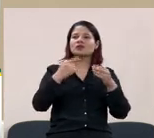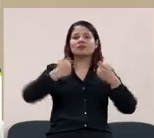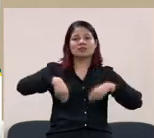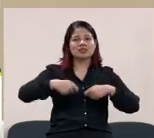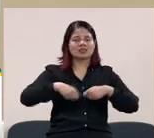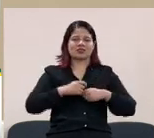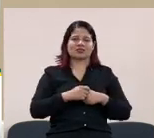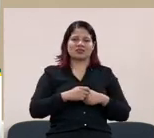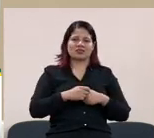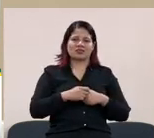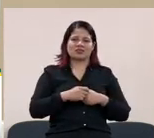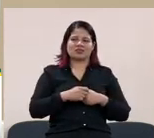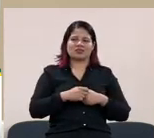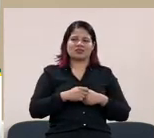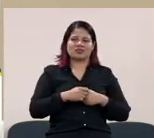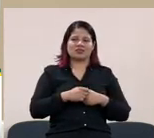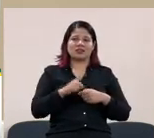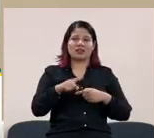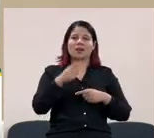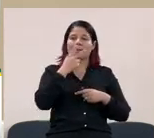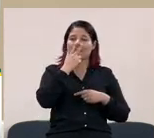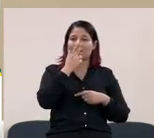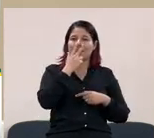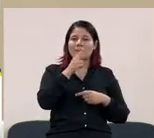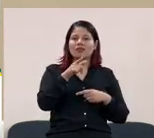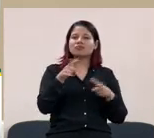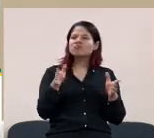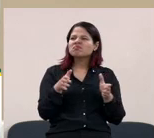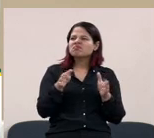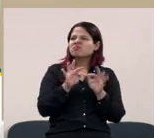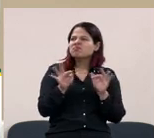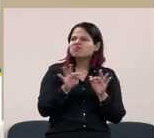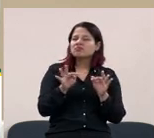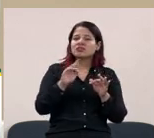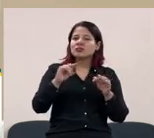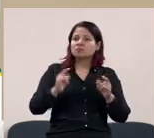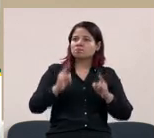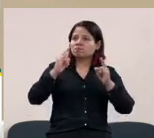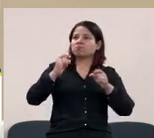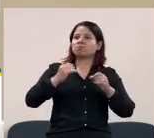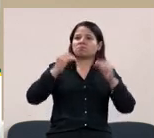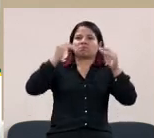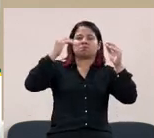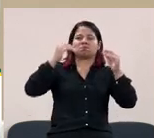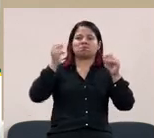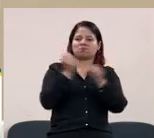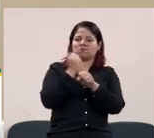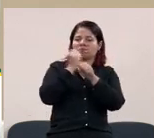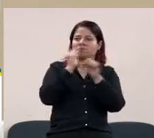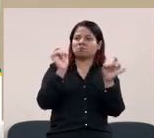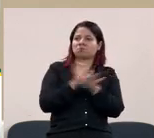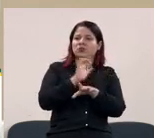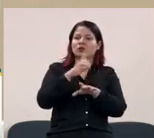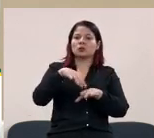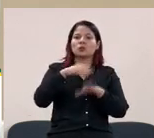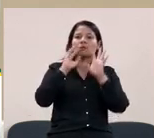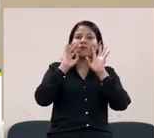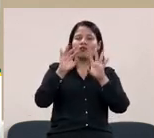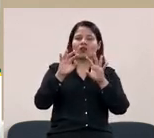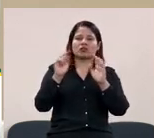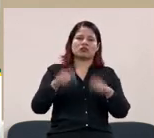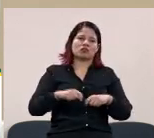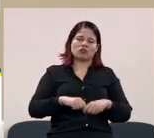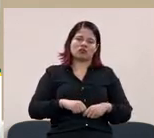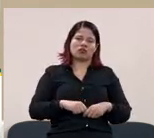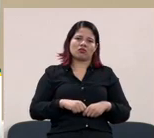tornar a nossa universidade mais imponente, né, mais sólida, mais referência para a universidade. A gente tem toda a certeza que